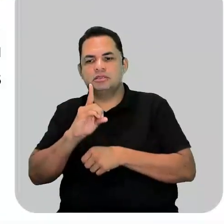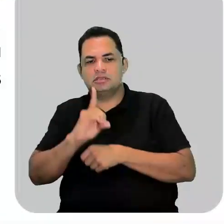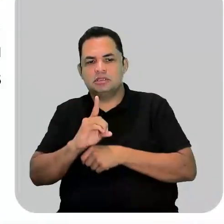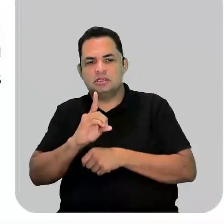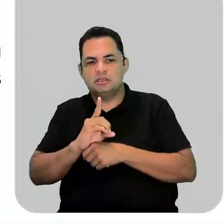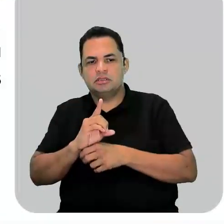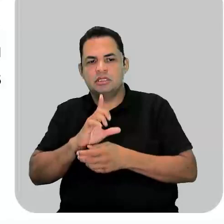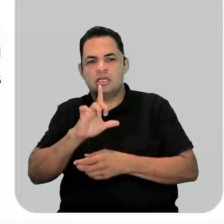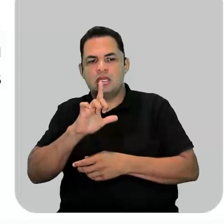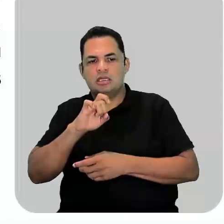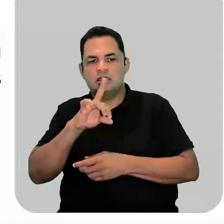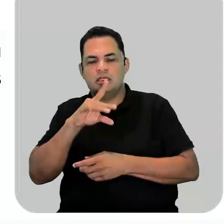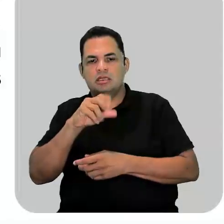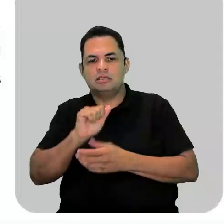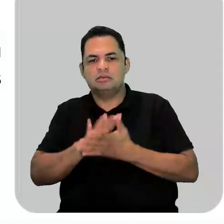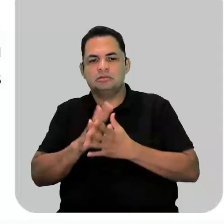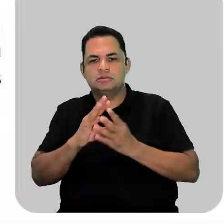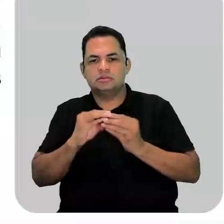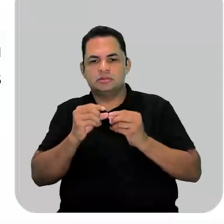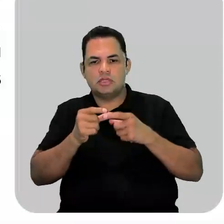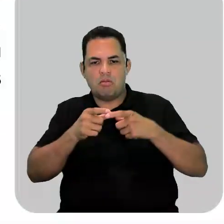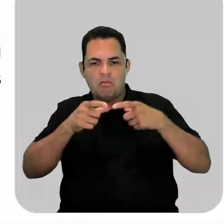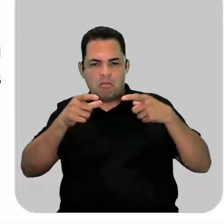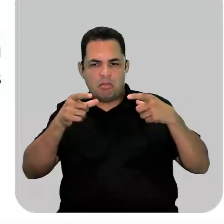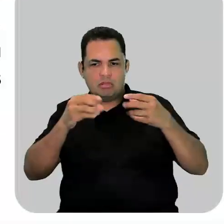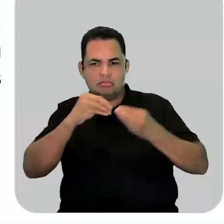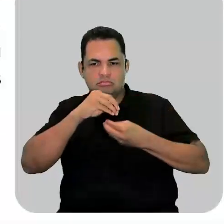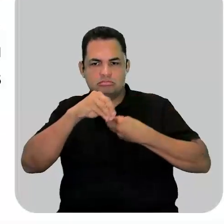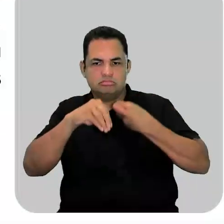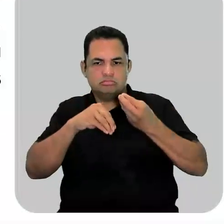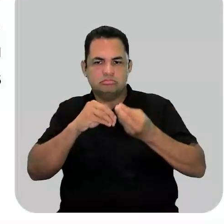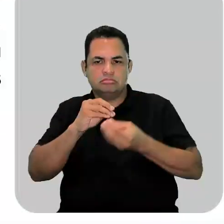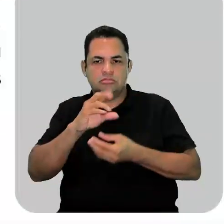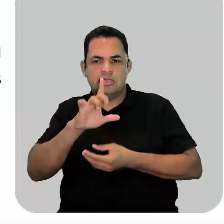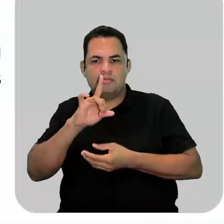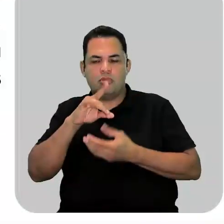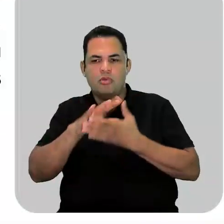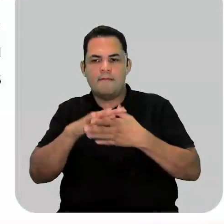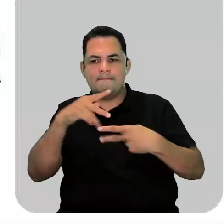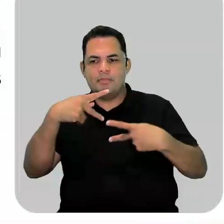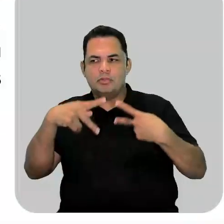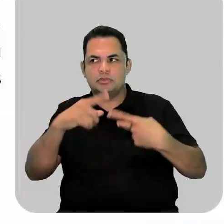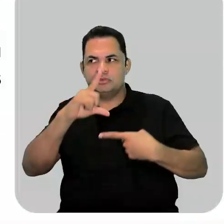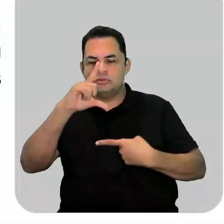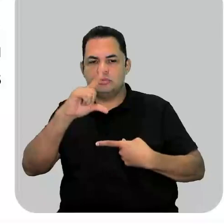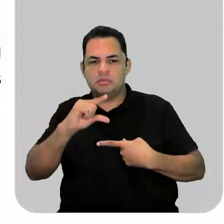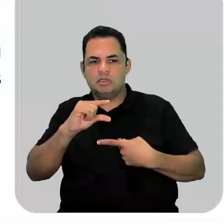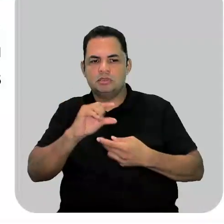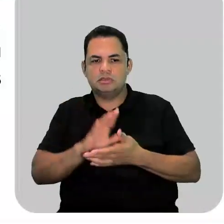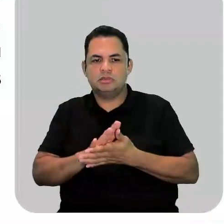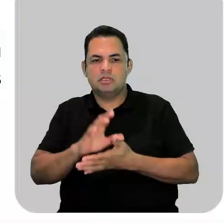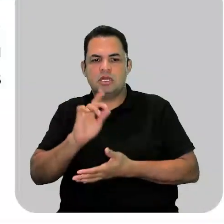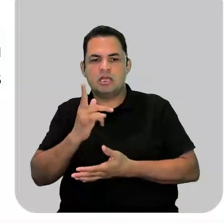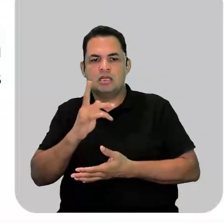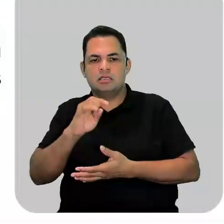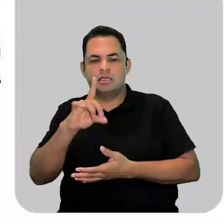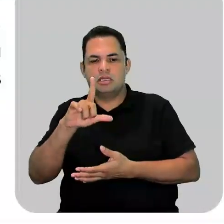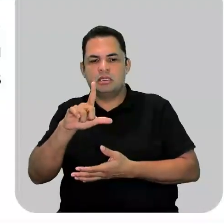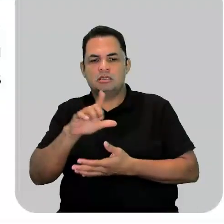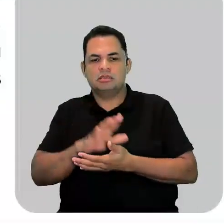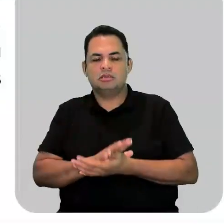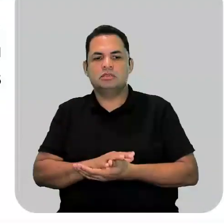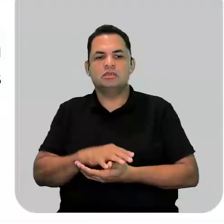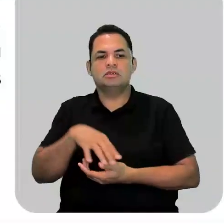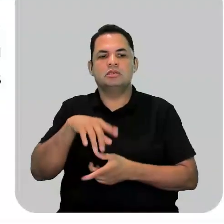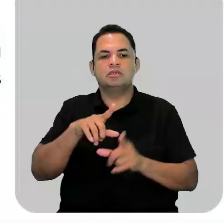LDL, e um aumento na concentração de lipoproteínas de baixa densidade, HDL. E